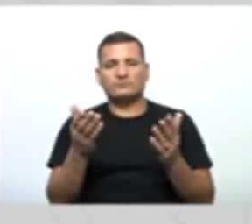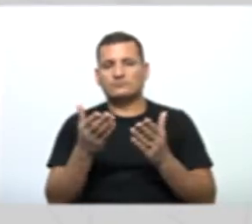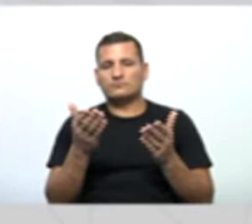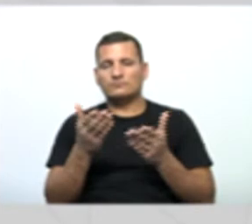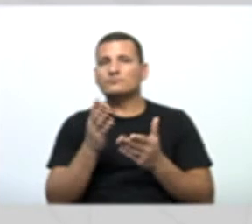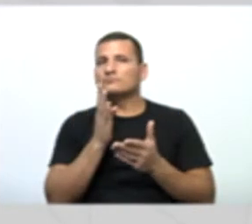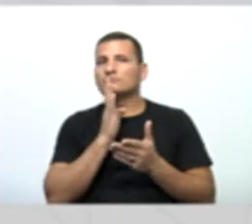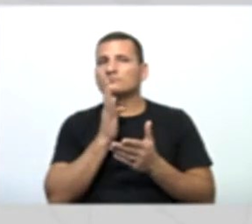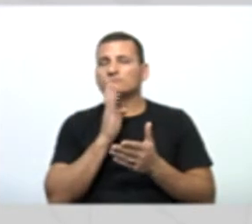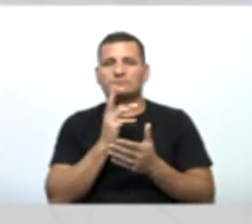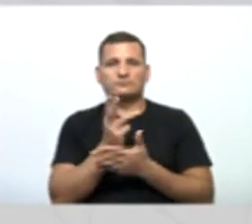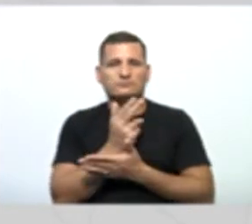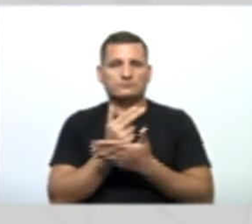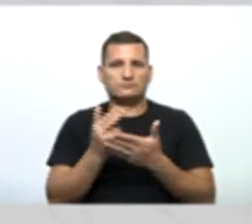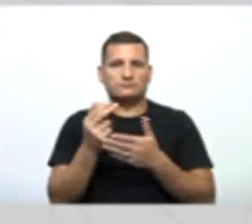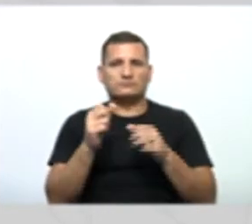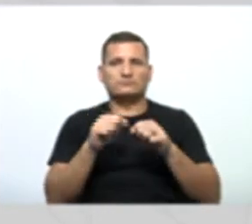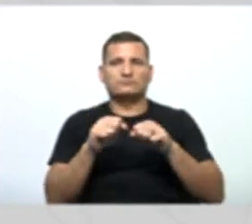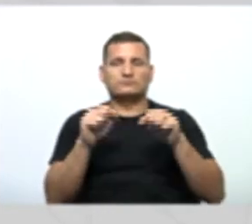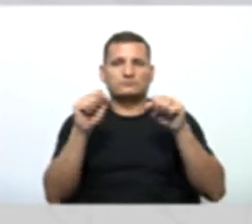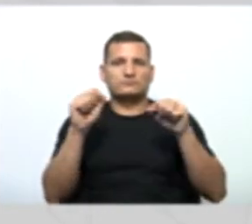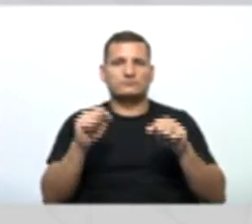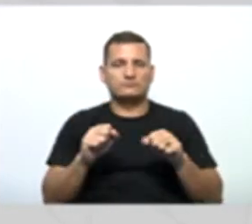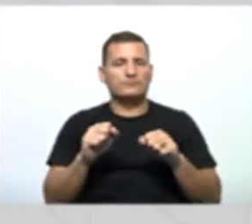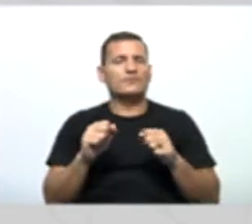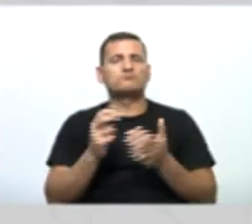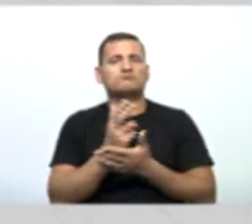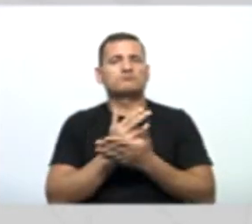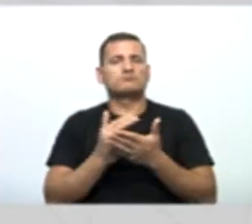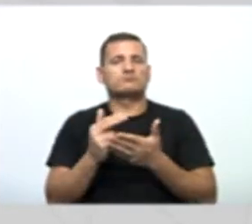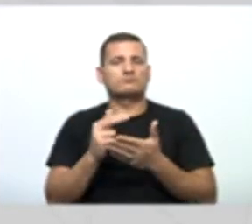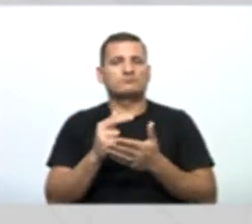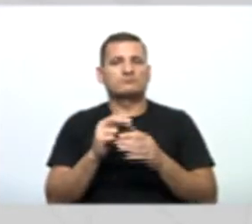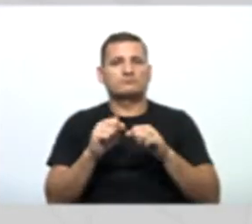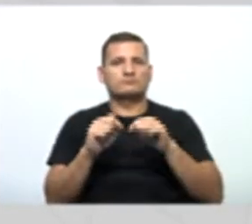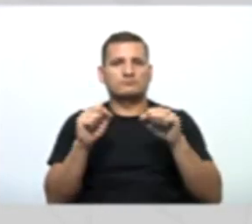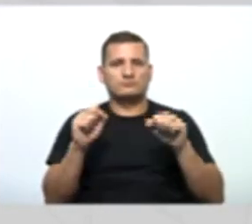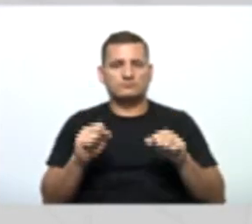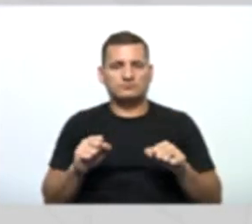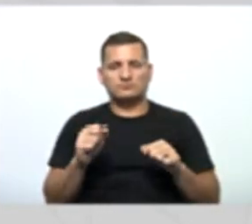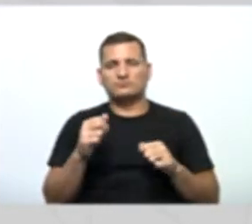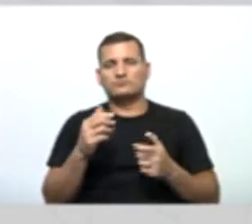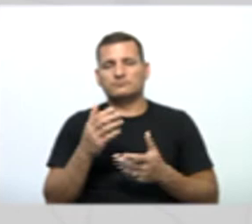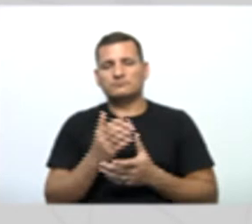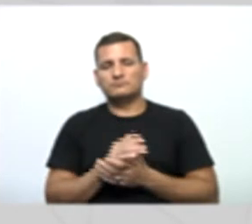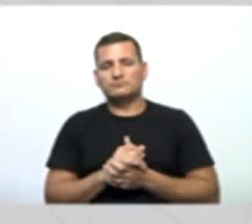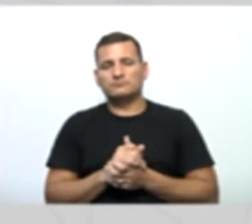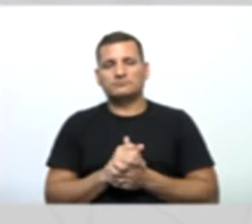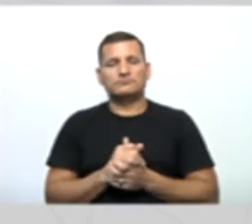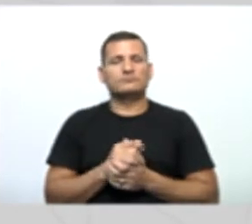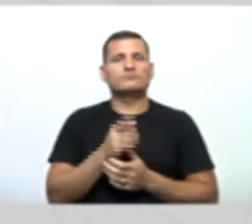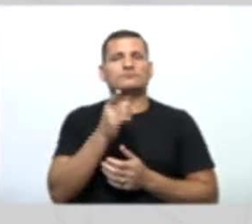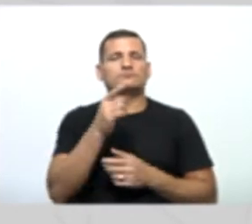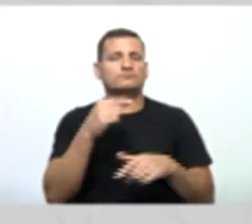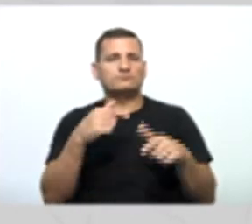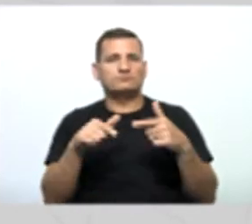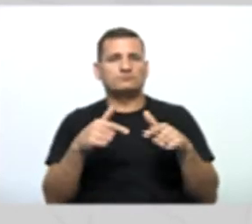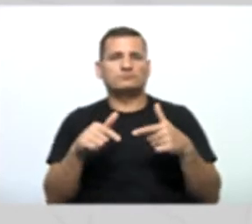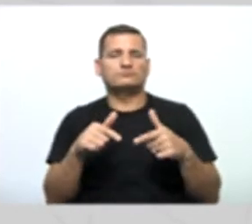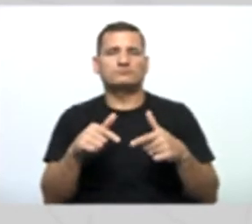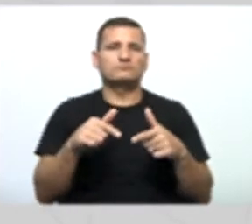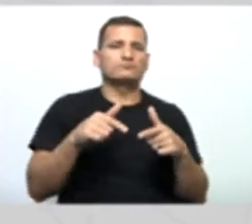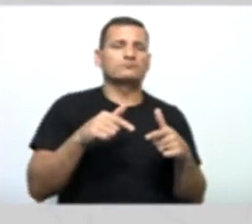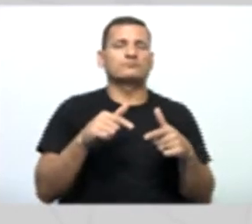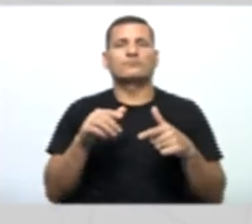agora design, né? Quais são os designs de software? Para você, o que você vai trabalhar aí